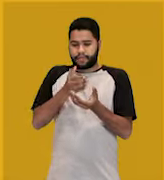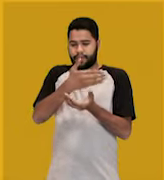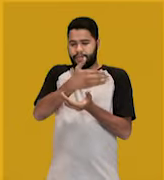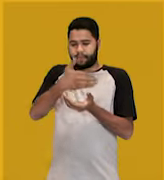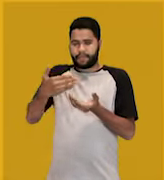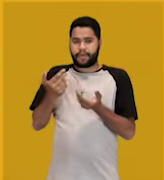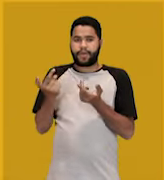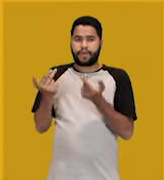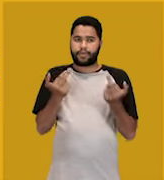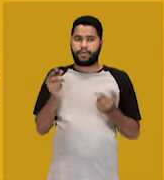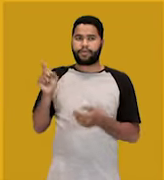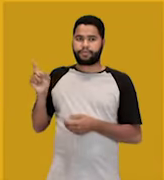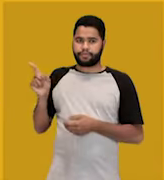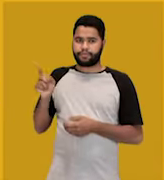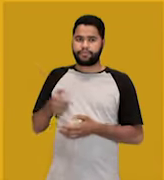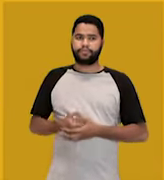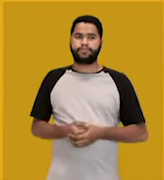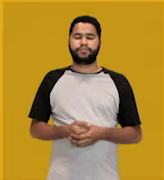iguais. Veja.